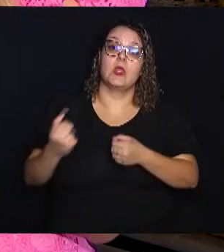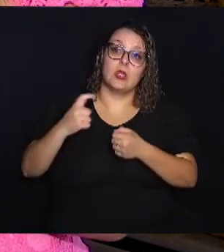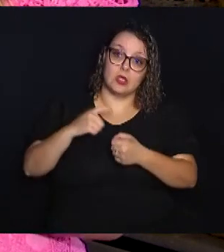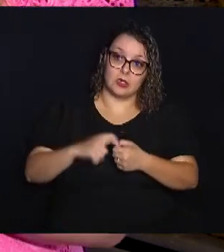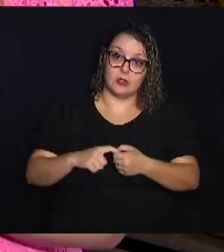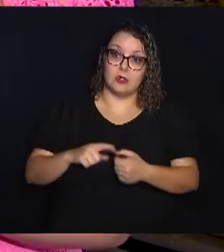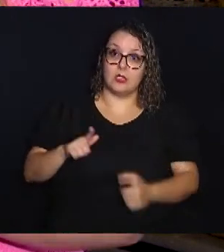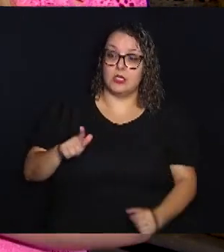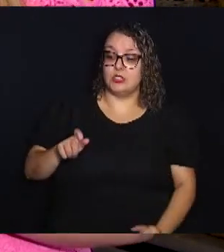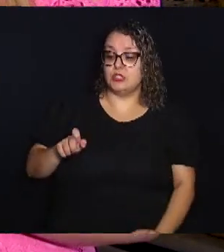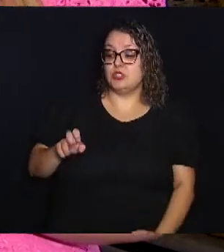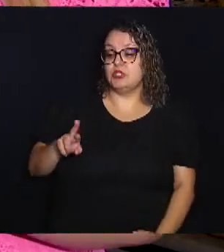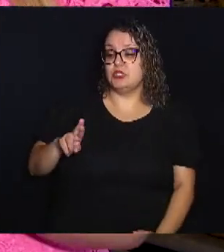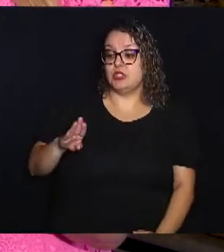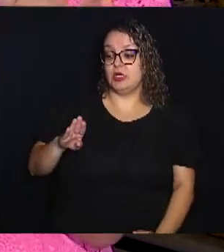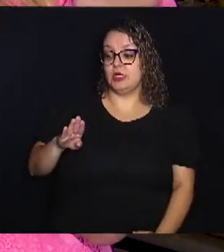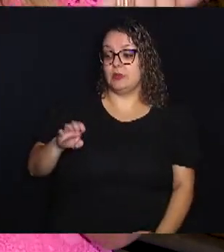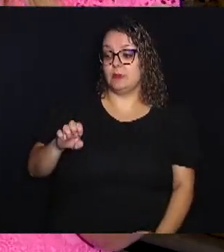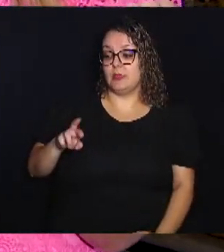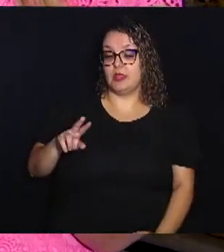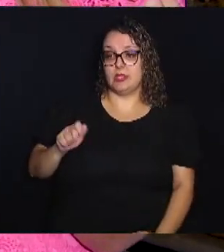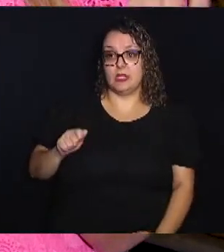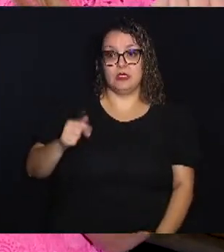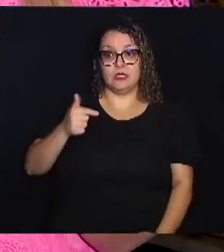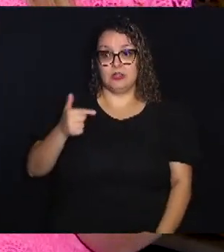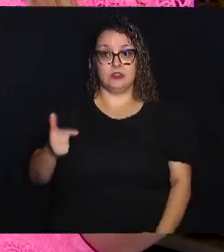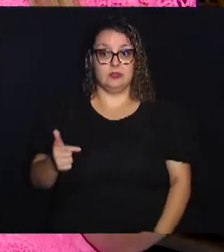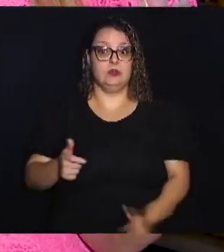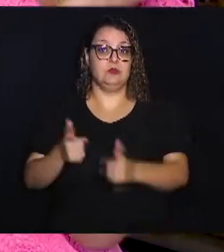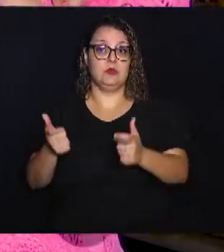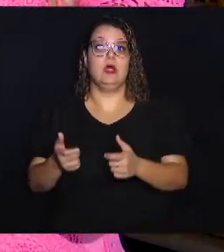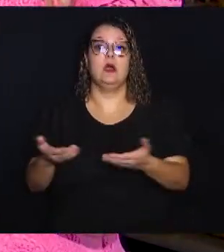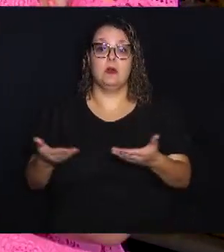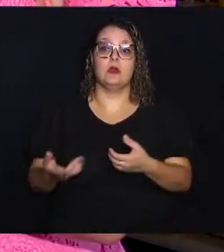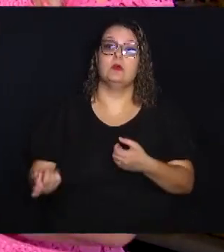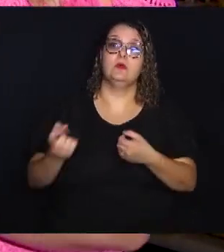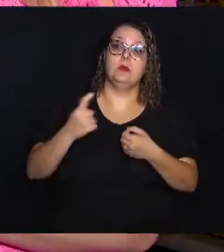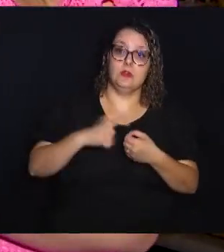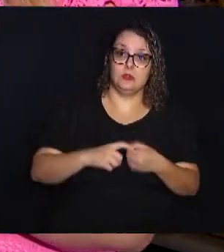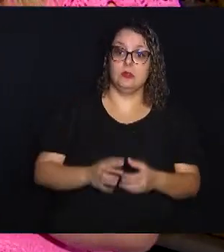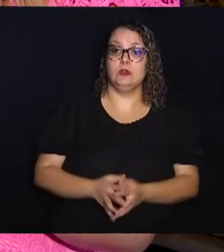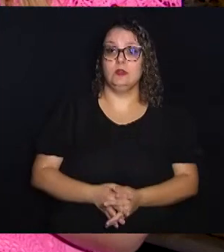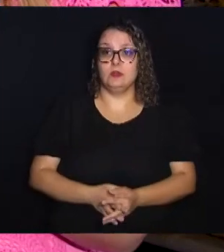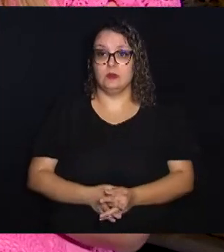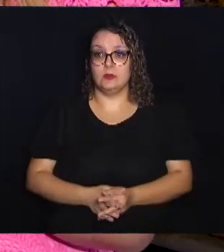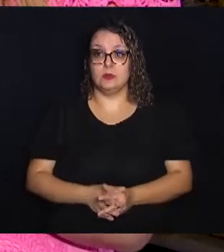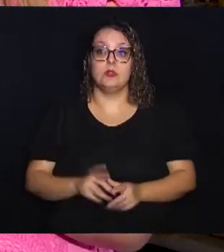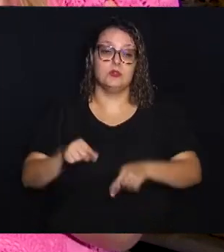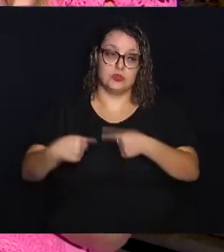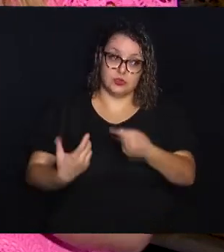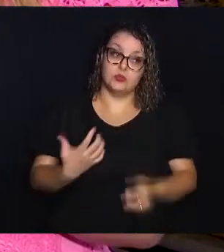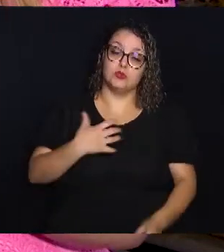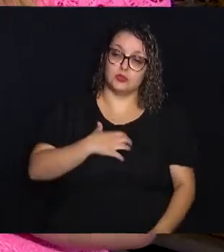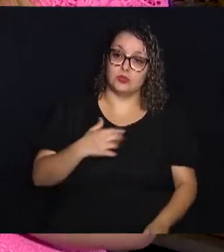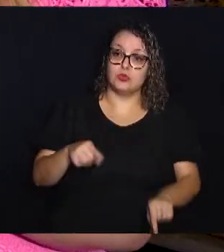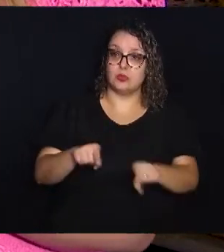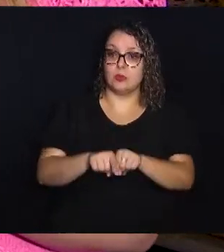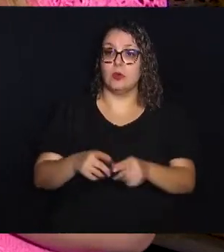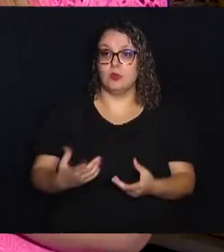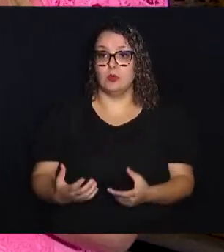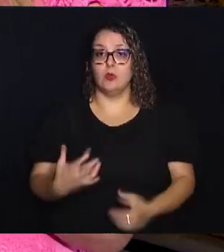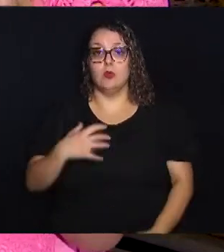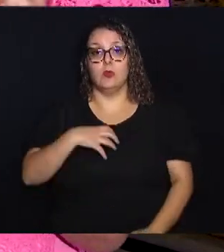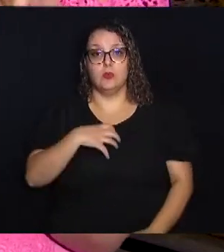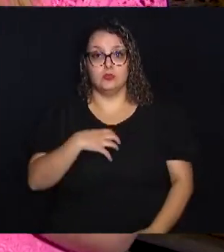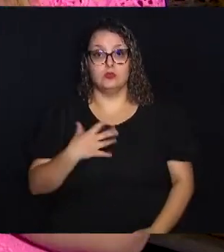está voltando muito é a Gerbera, que antes não tinha mais muito, agora está retornando, inclusive de outras maneiras,